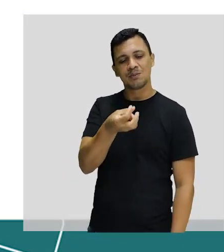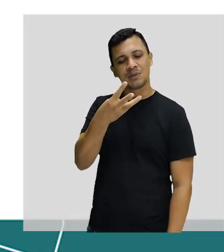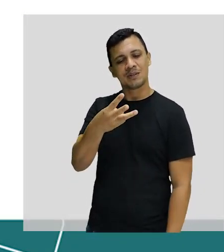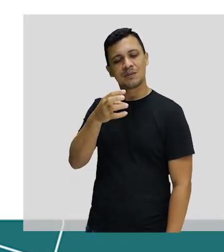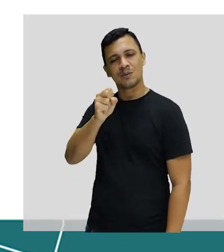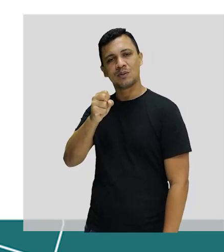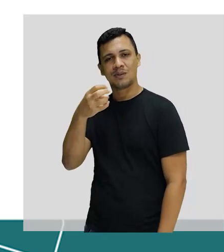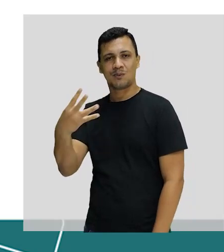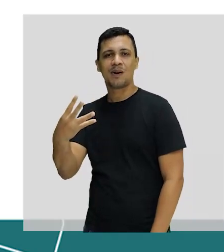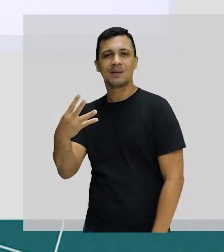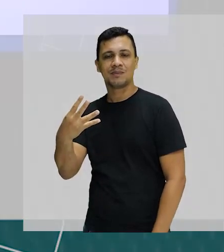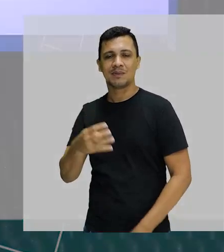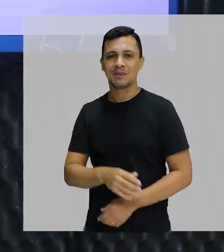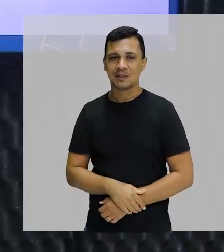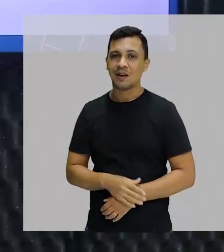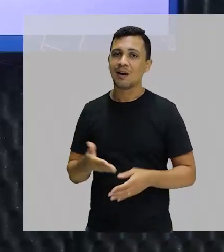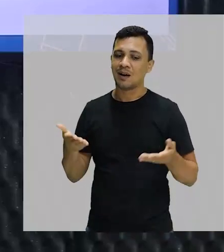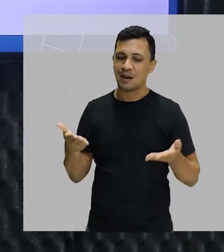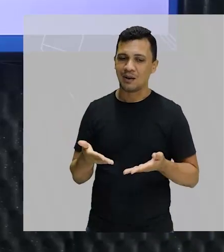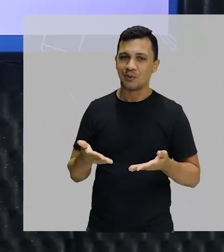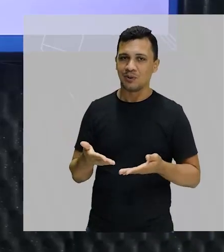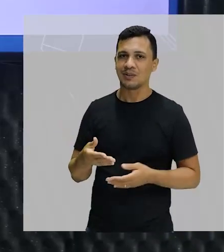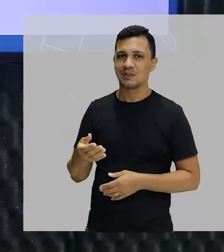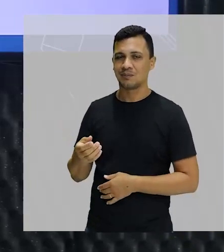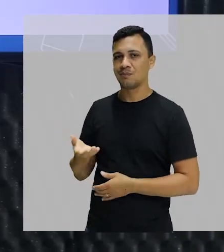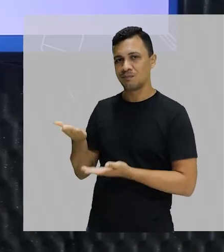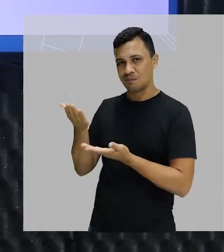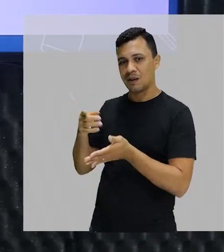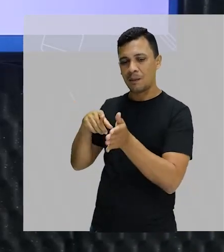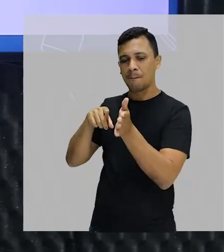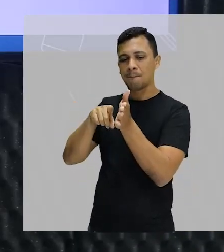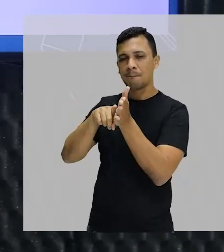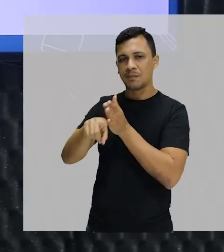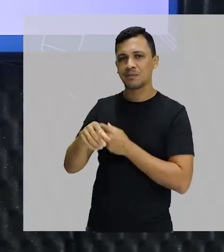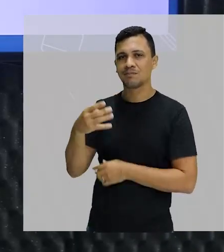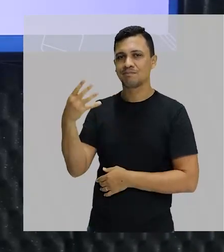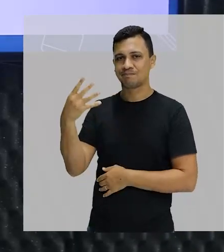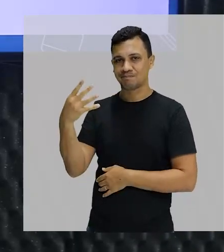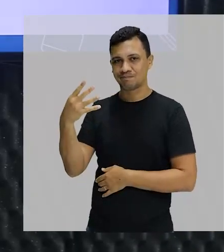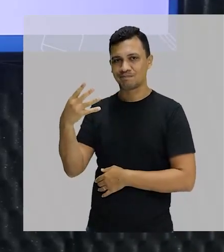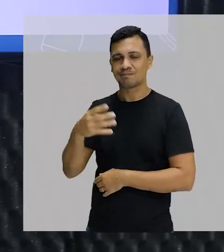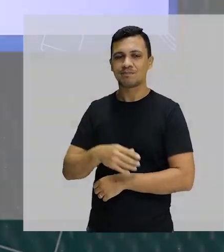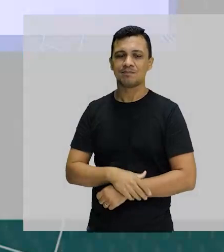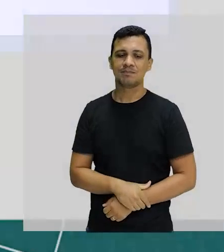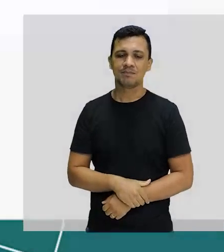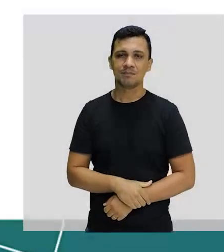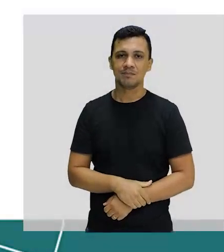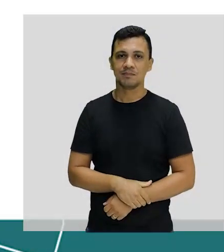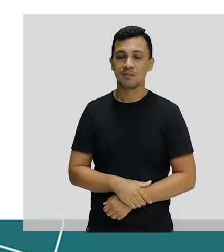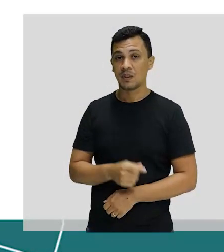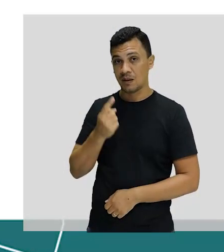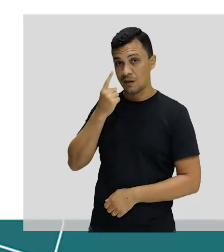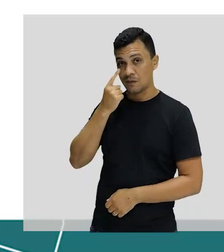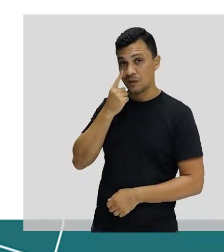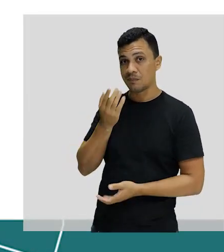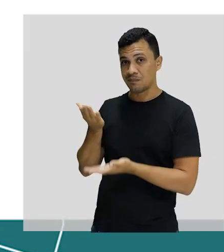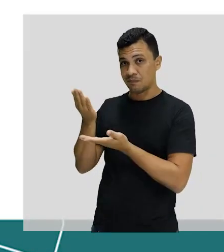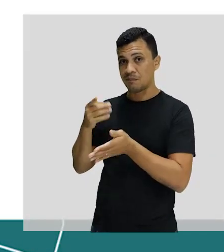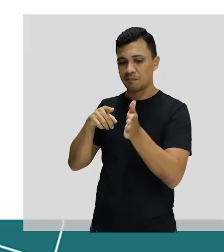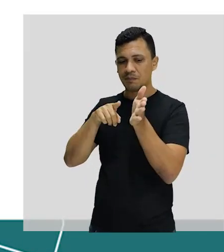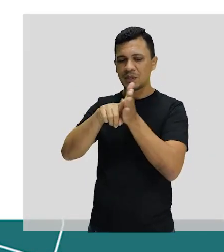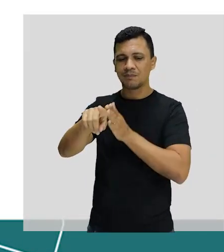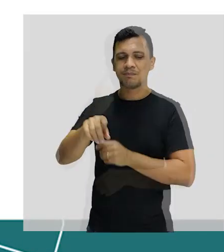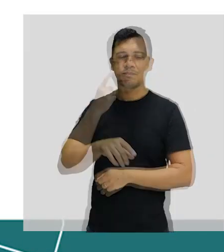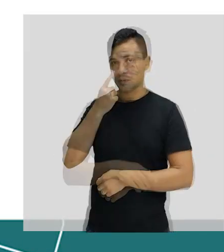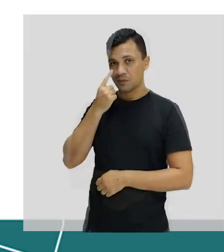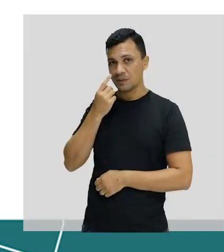16.384. Agora sim nós vamos passar para mais uma questão, no caso é questão de número 4. Acompanha comigo aqui o enunciado, diz o